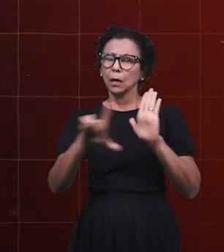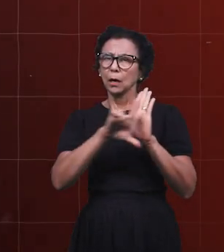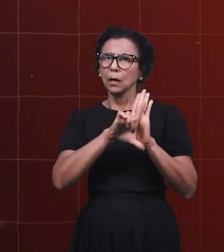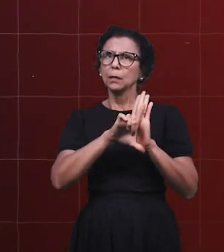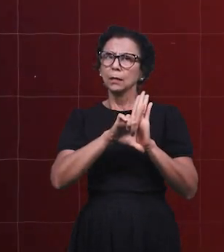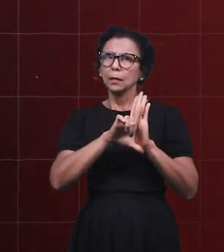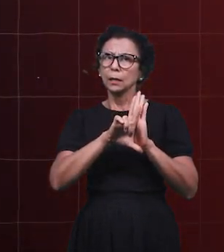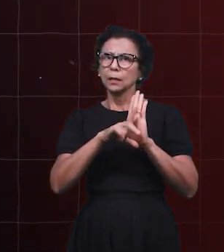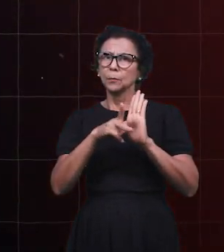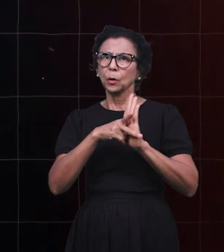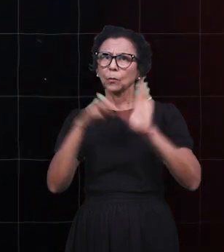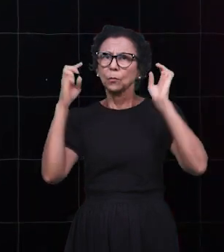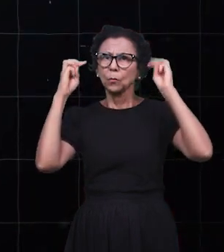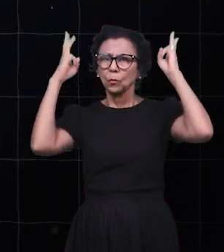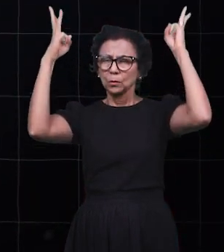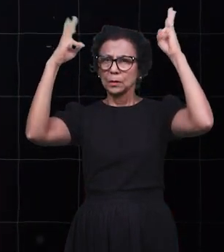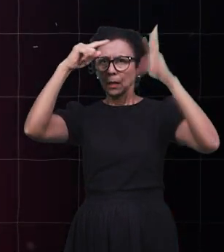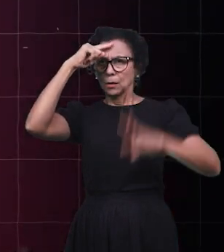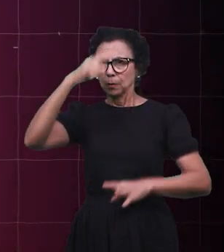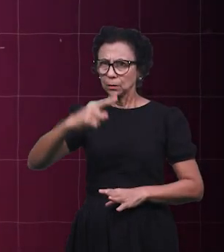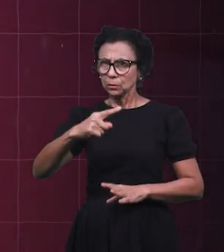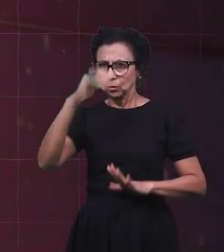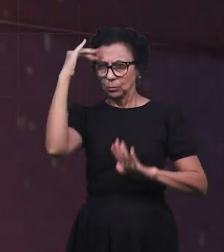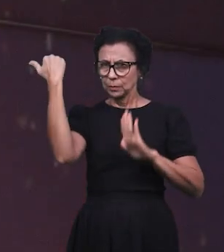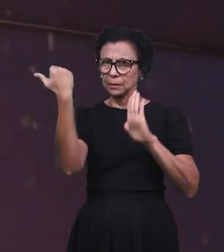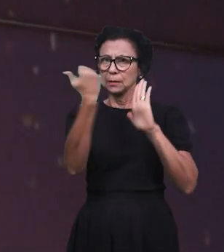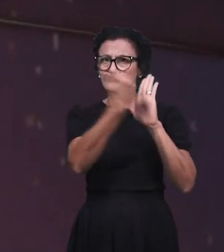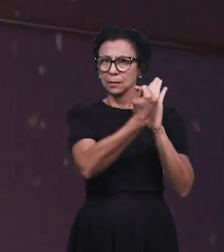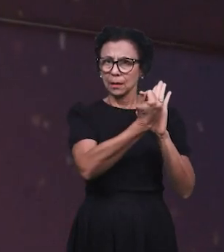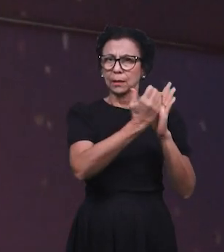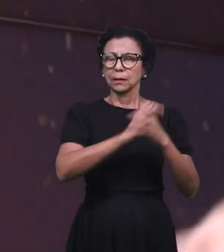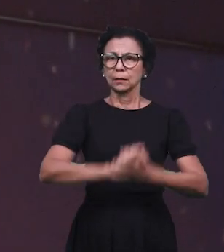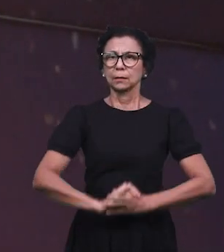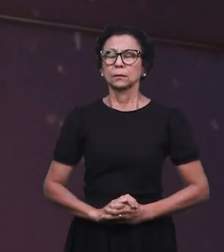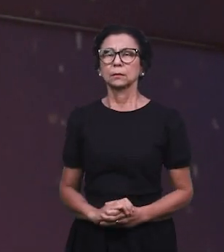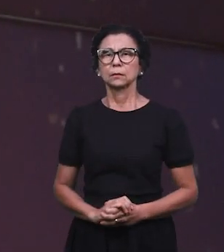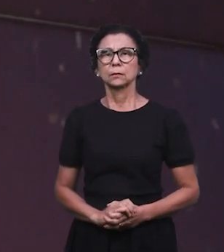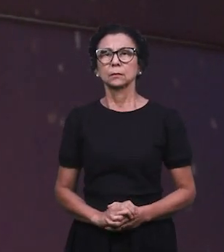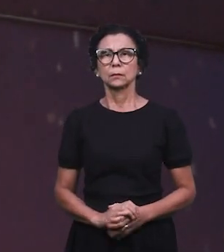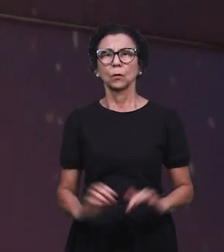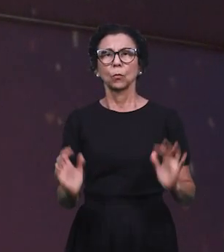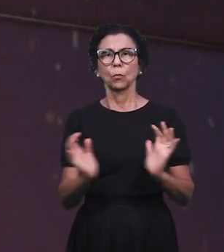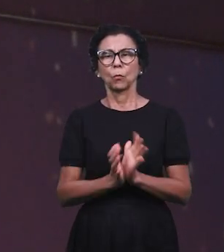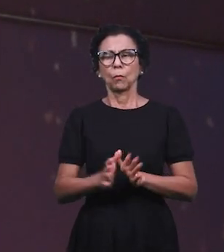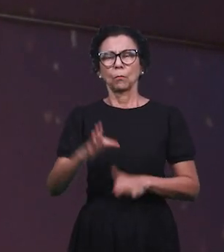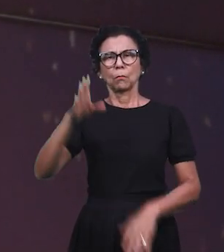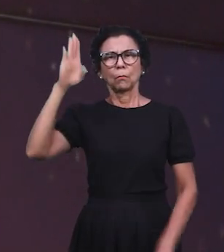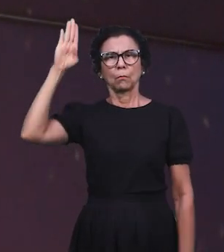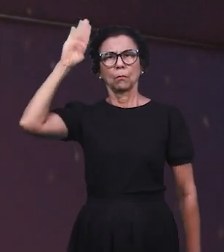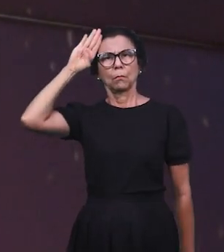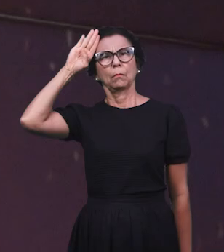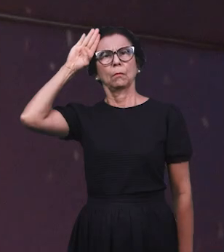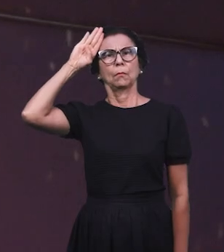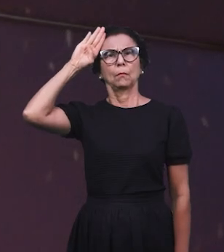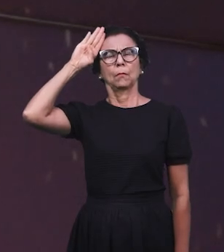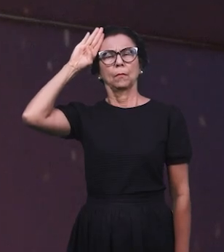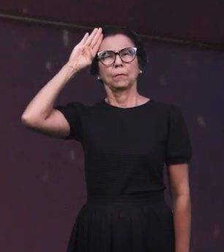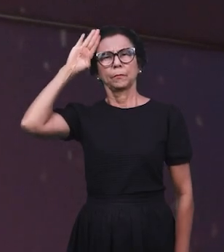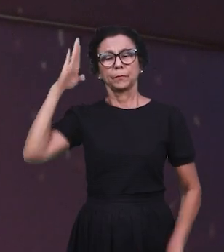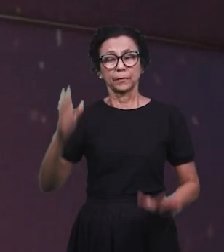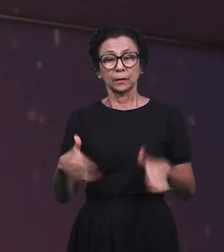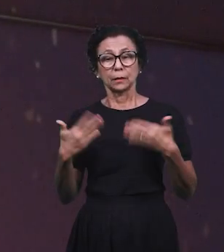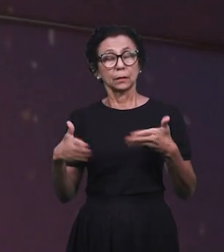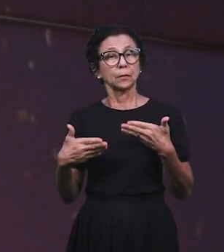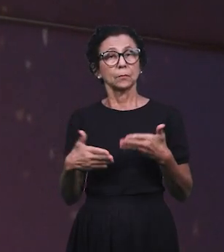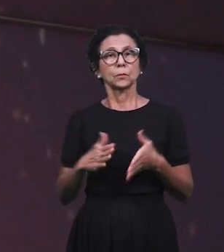conforme toda a lei que meu servo Moisés te ordenou." Então, o ânimo da tropa é essencial para um exército,